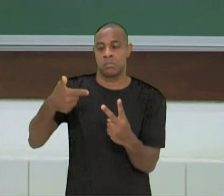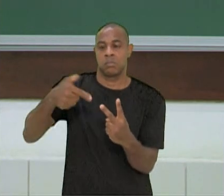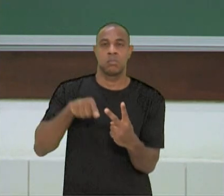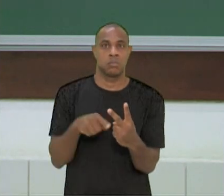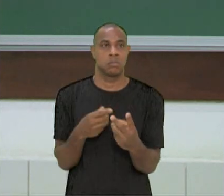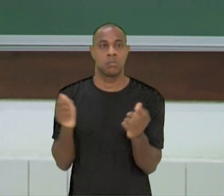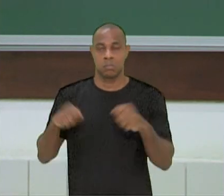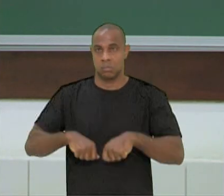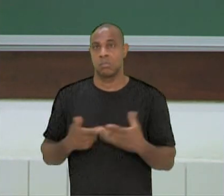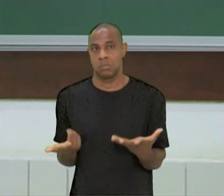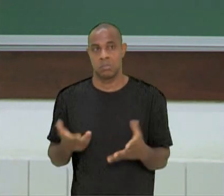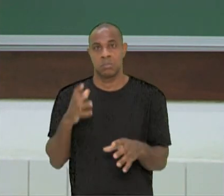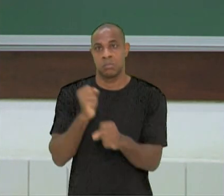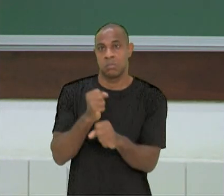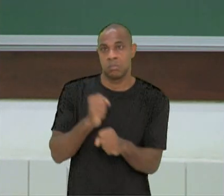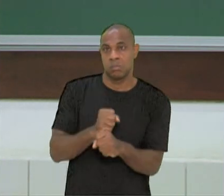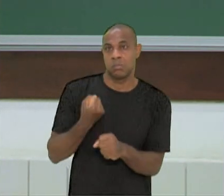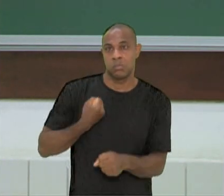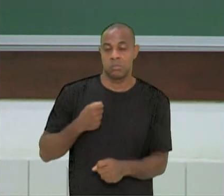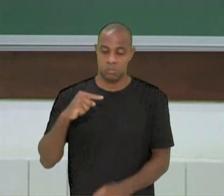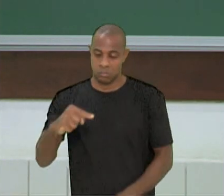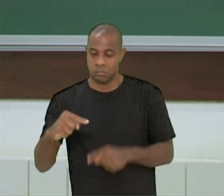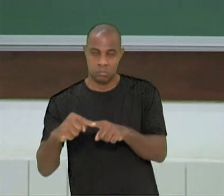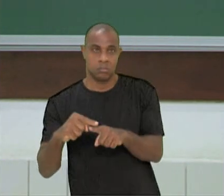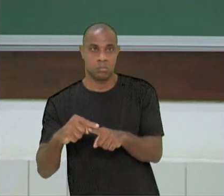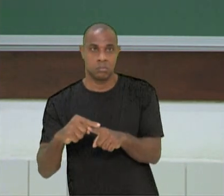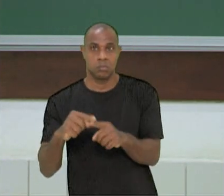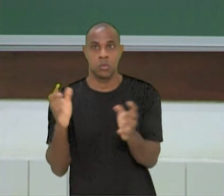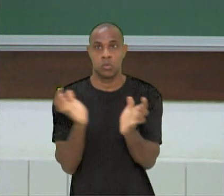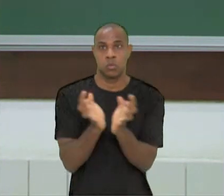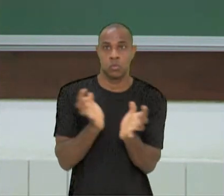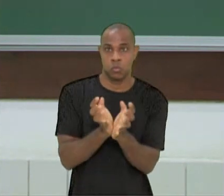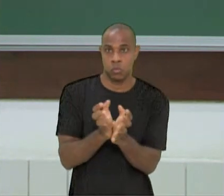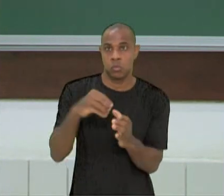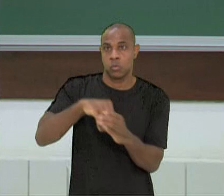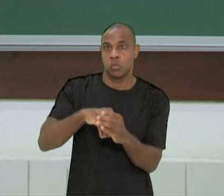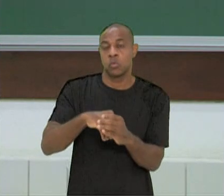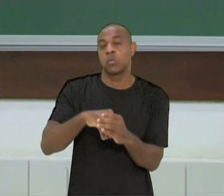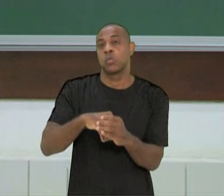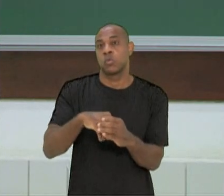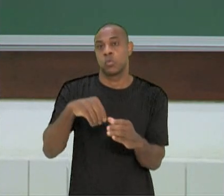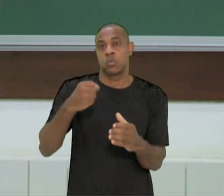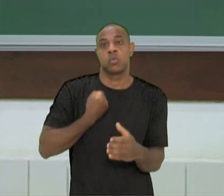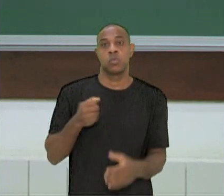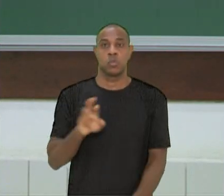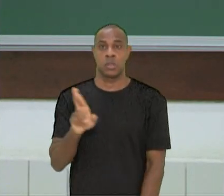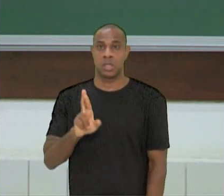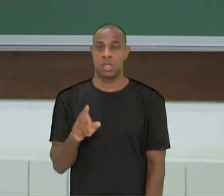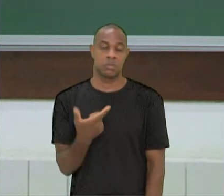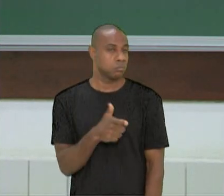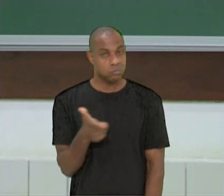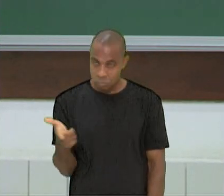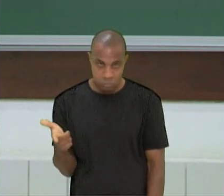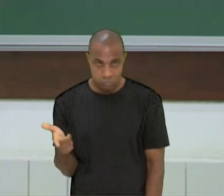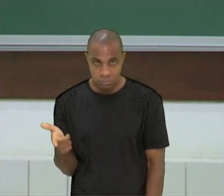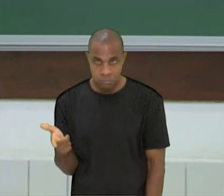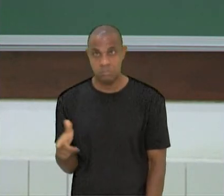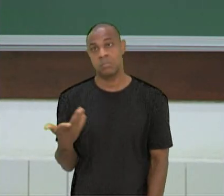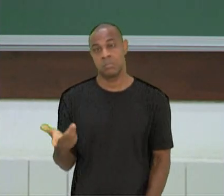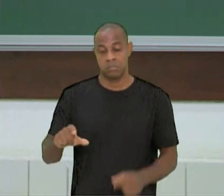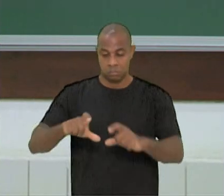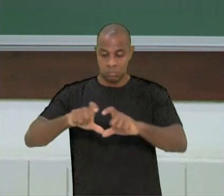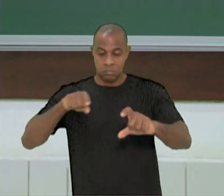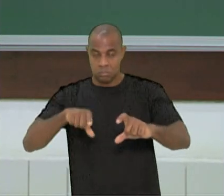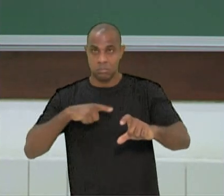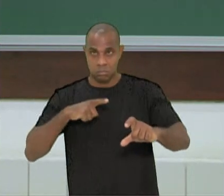calcular a raiz quadrada de um número negativo? Dentro do conjunto dos números reais? Não. Então, essa expressão ela vai ter